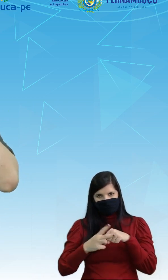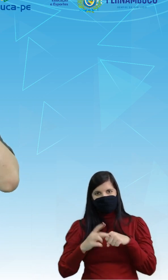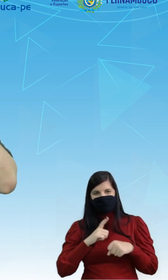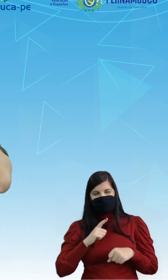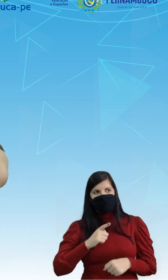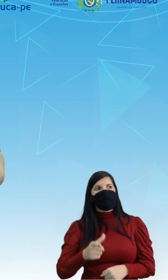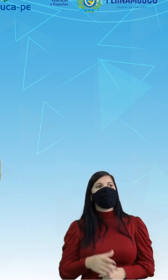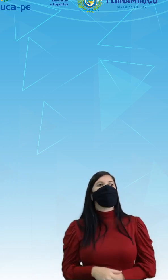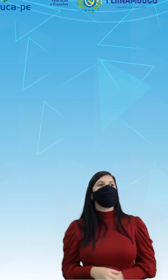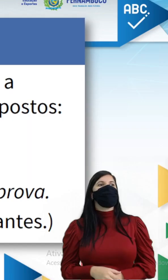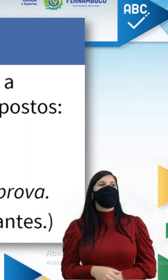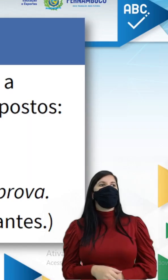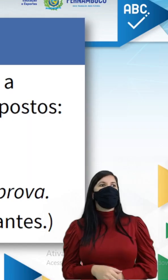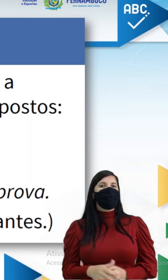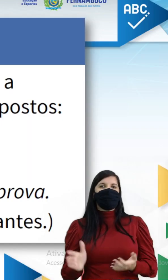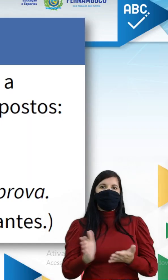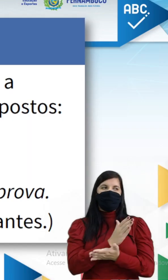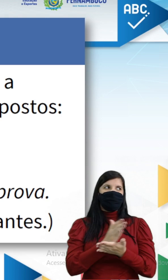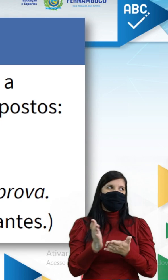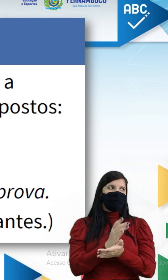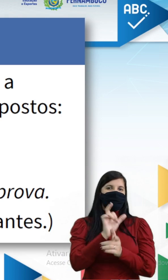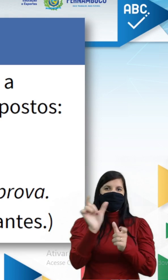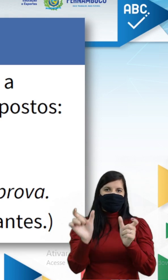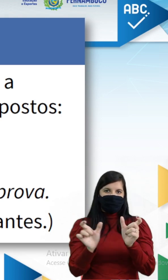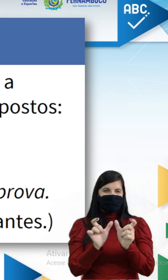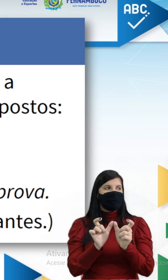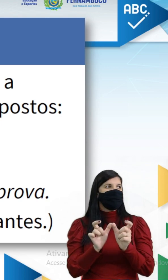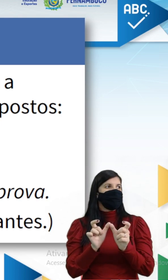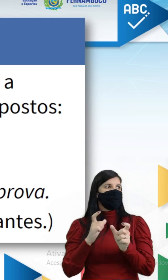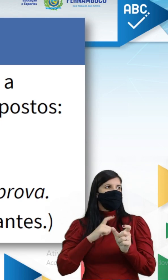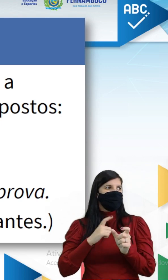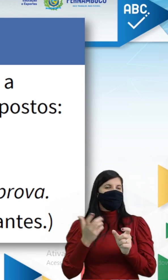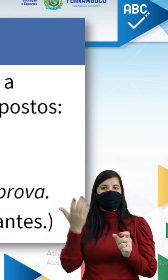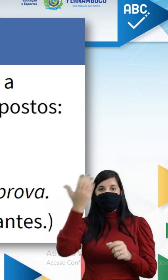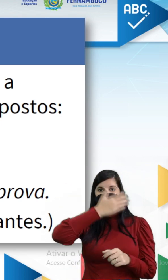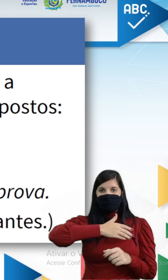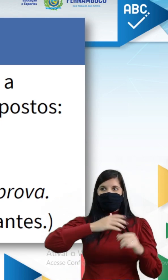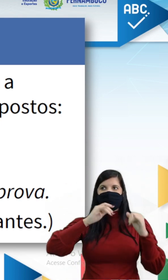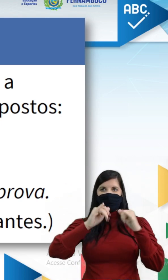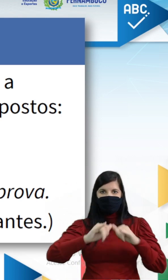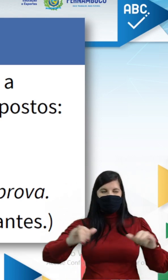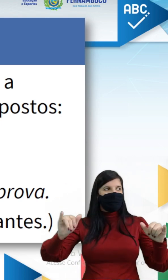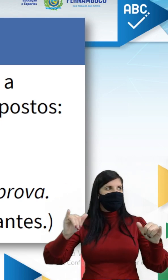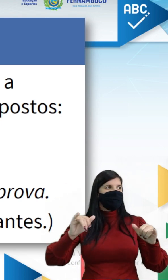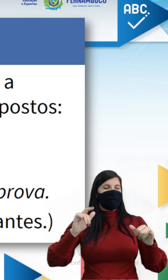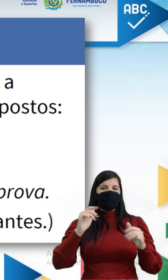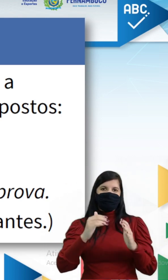comigo na tela. Algumas palavras dão pistas, indicam a mensagem